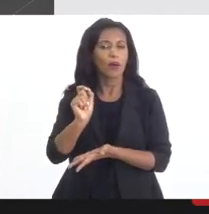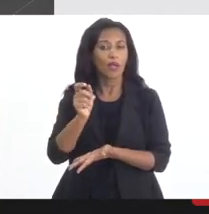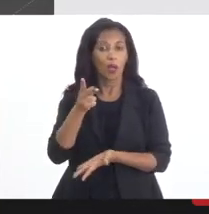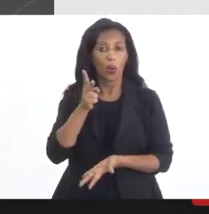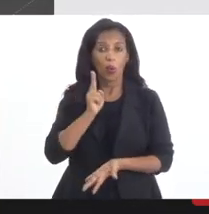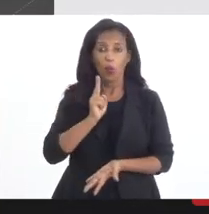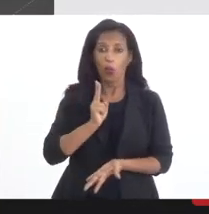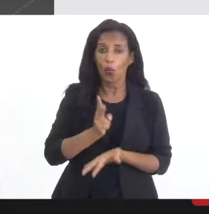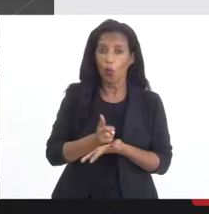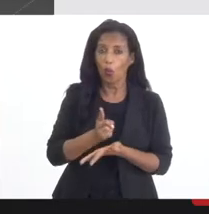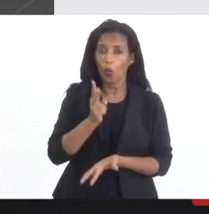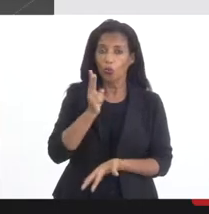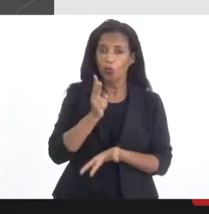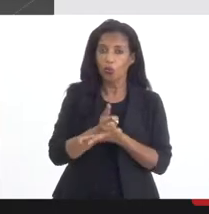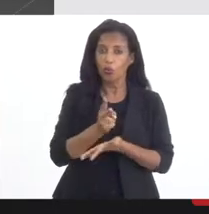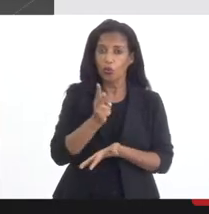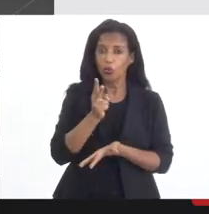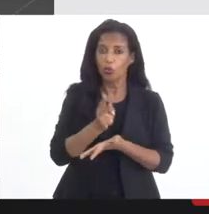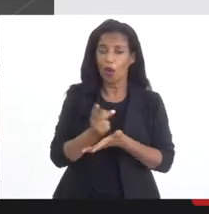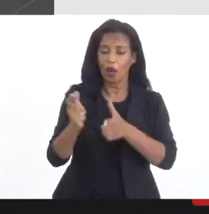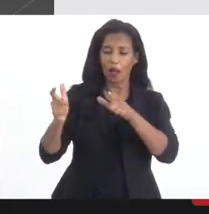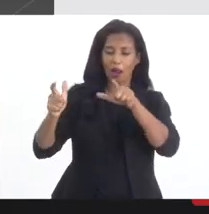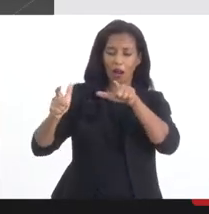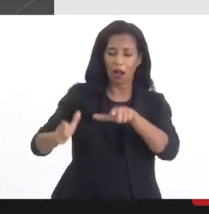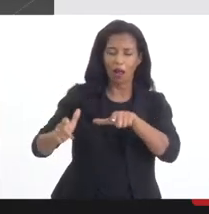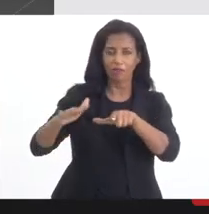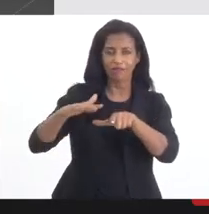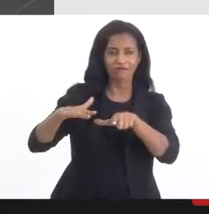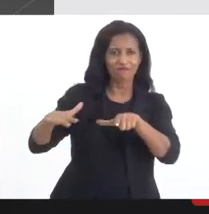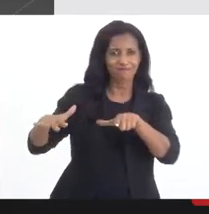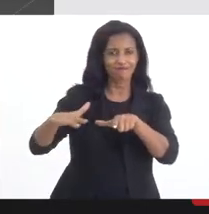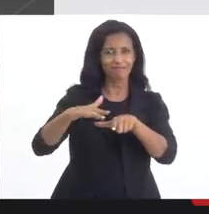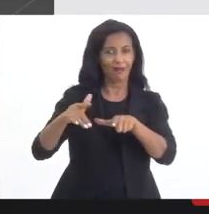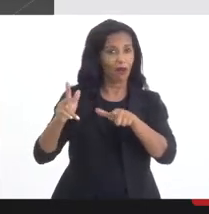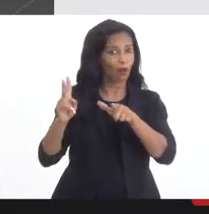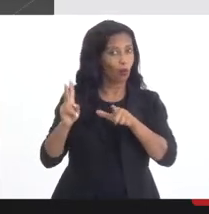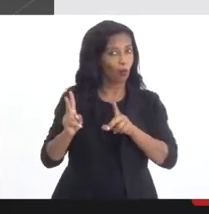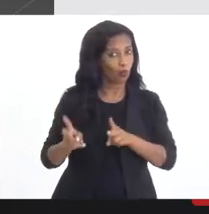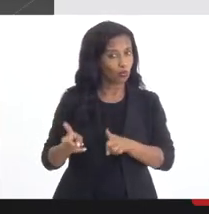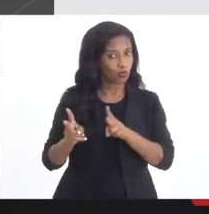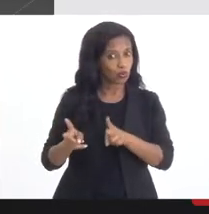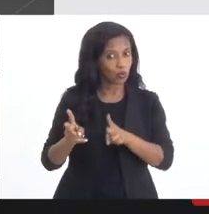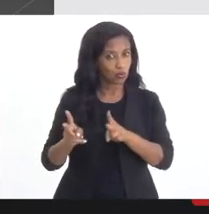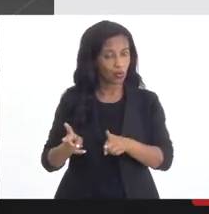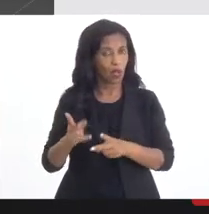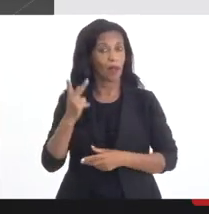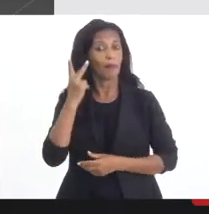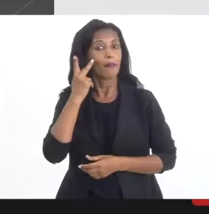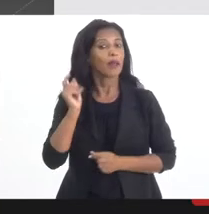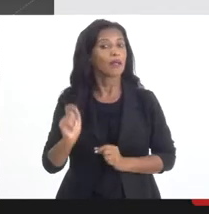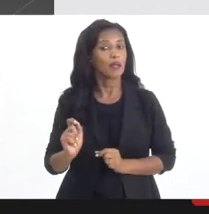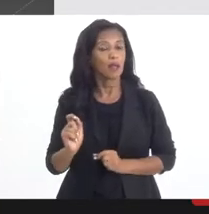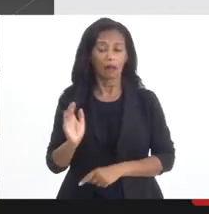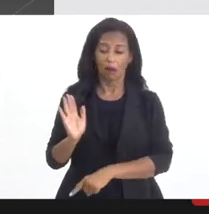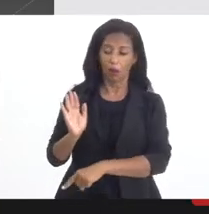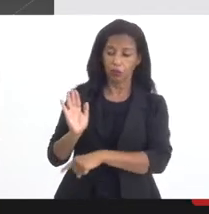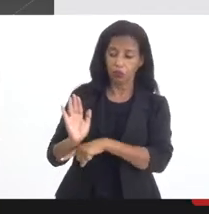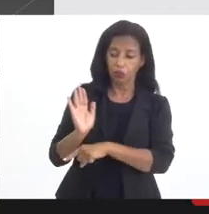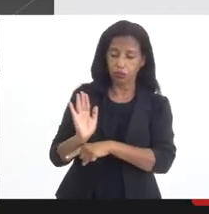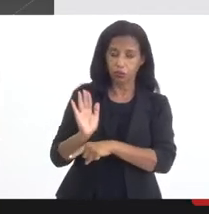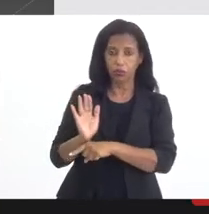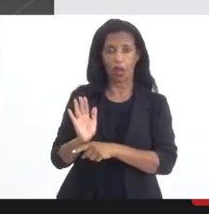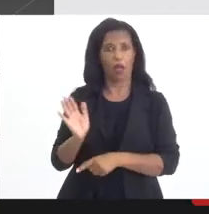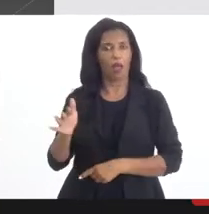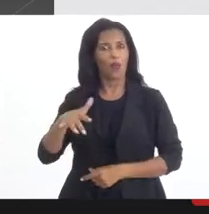continuar na Zona Oeste. Continuar na Zona Oeste para quê? Para atender a